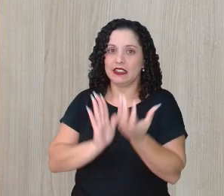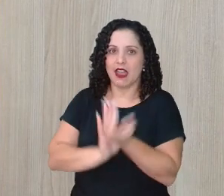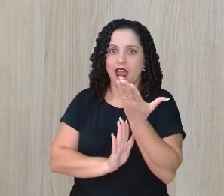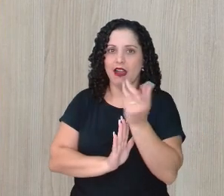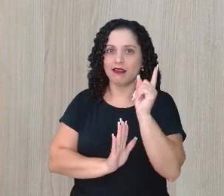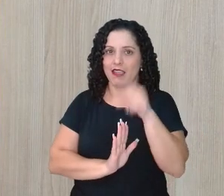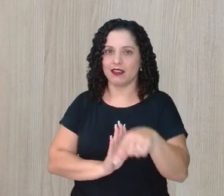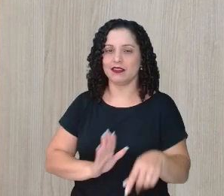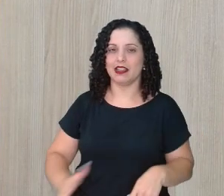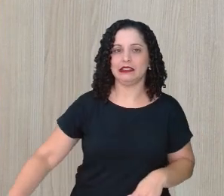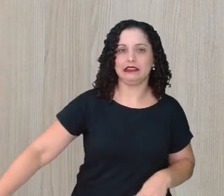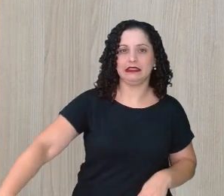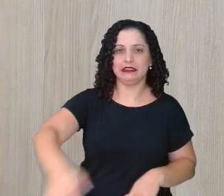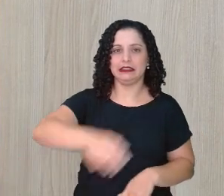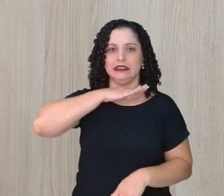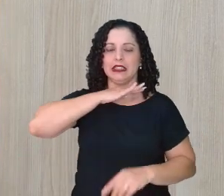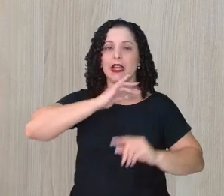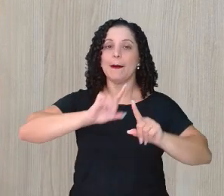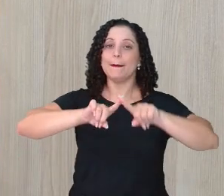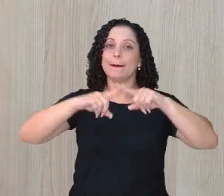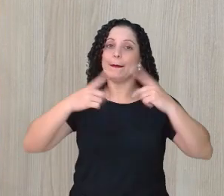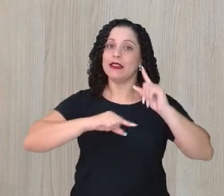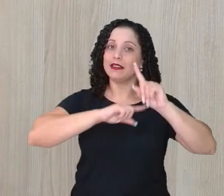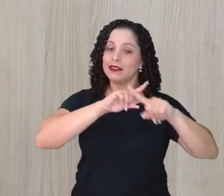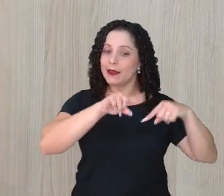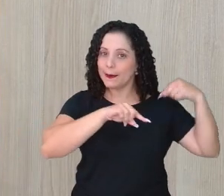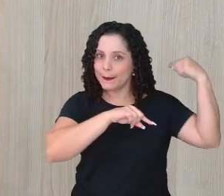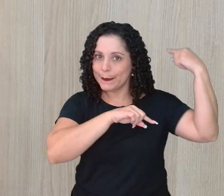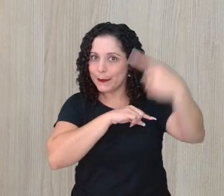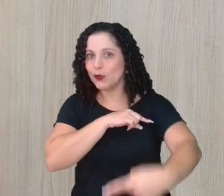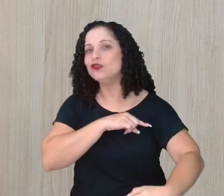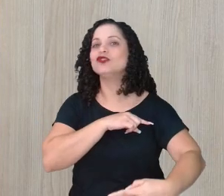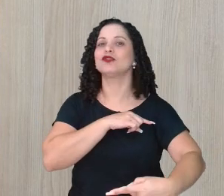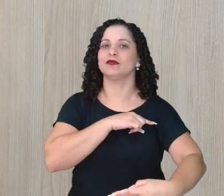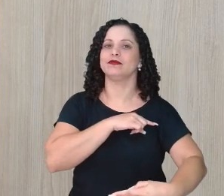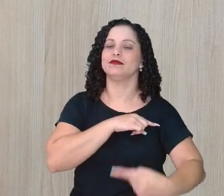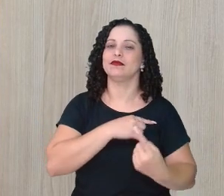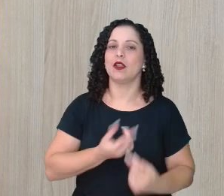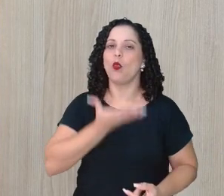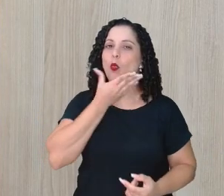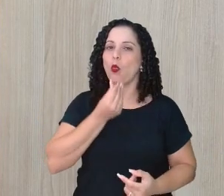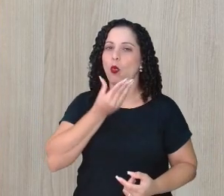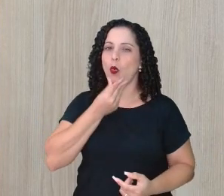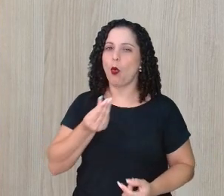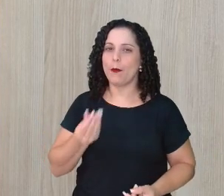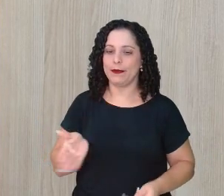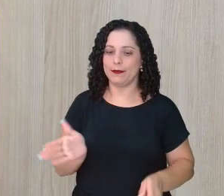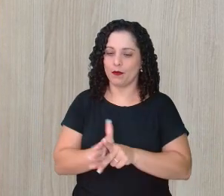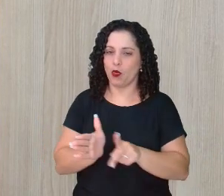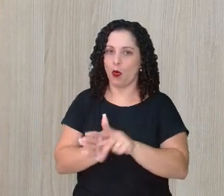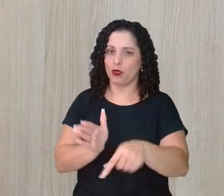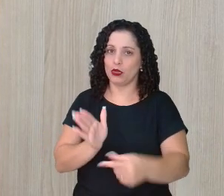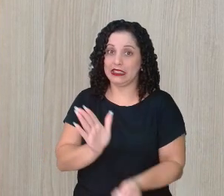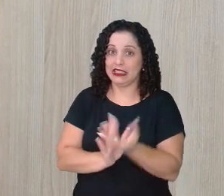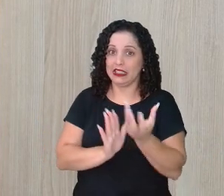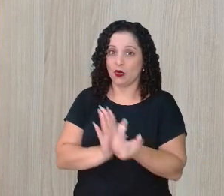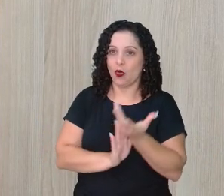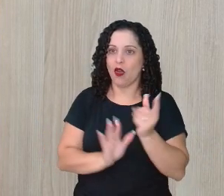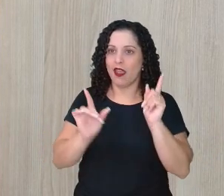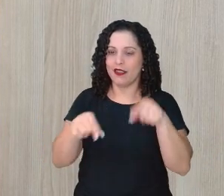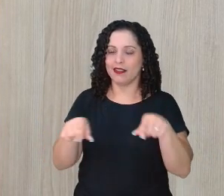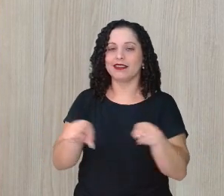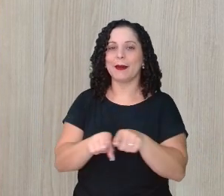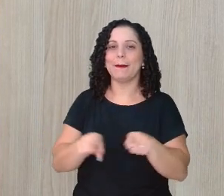esse instrumento, mas depois até o próprio inventor da guilhotina, né, o Jean Guillotin, ele vai ser